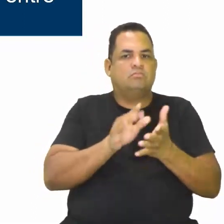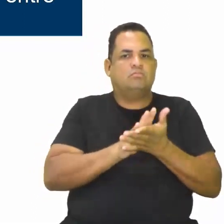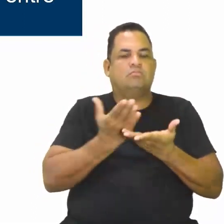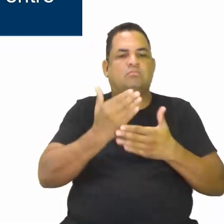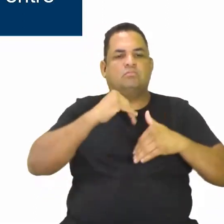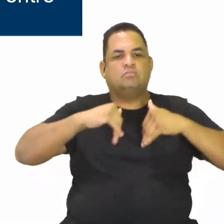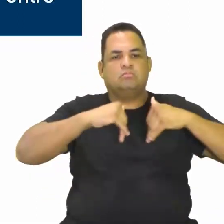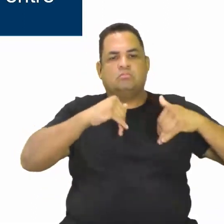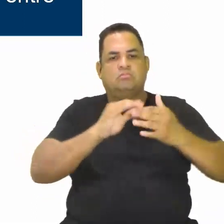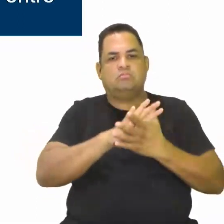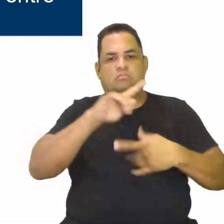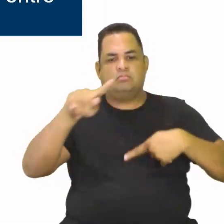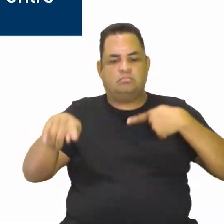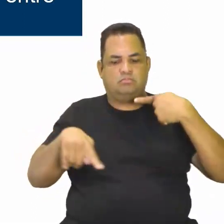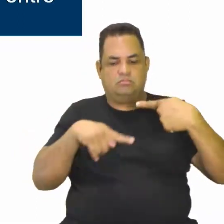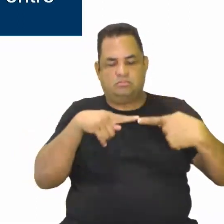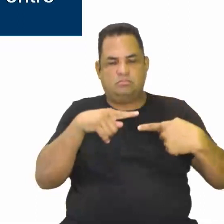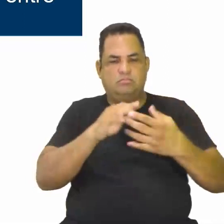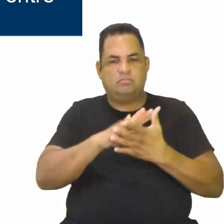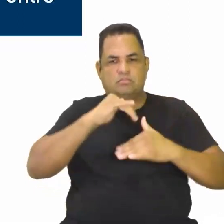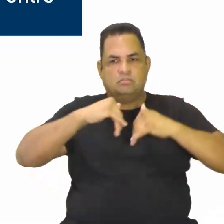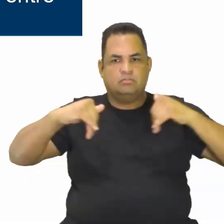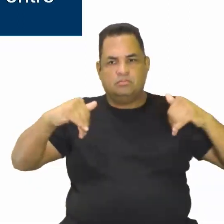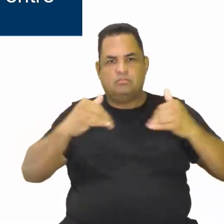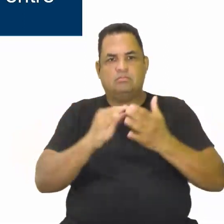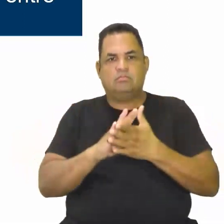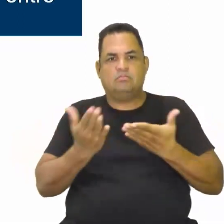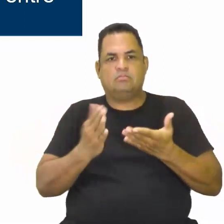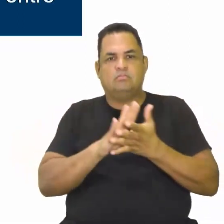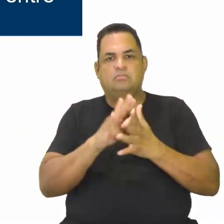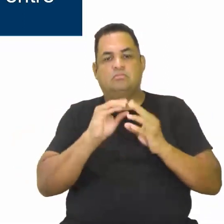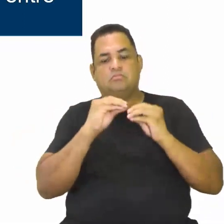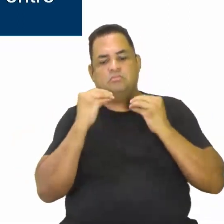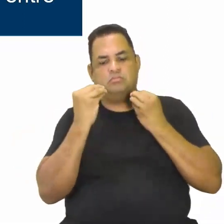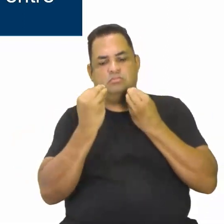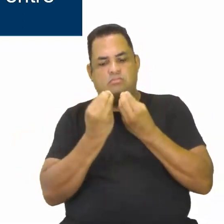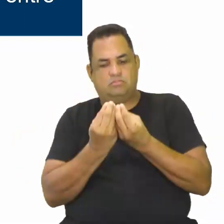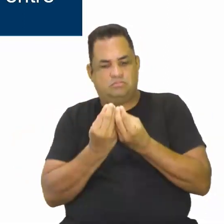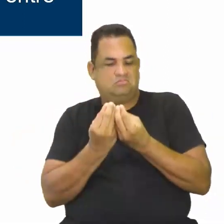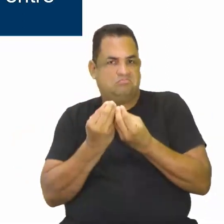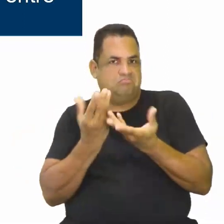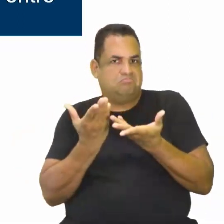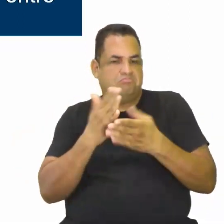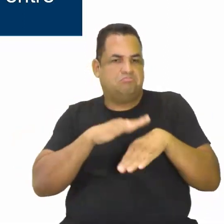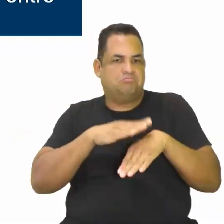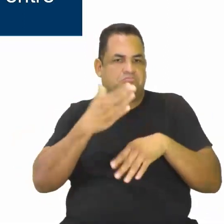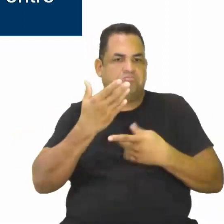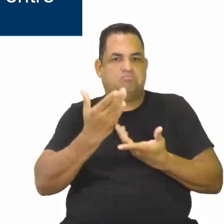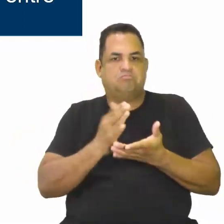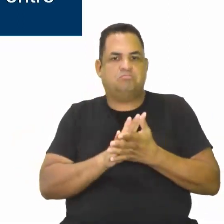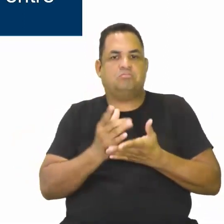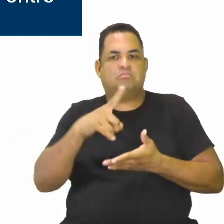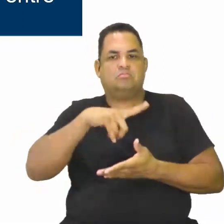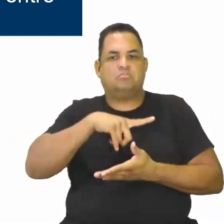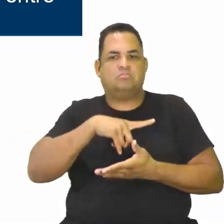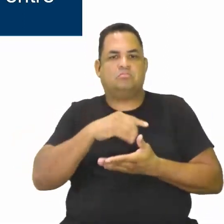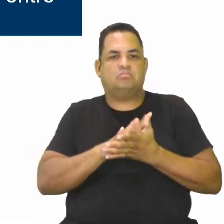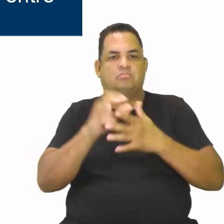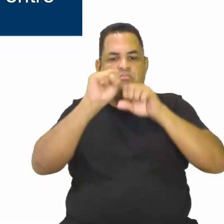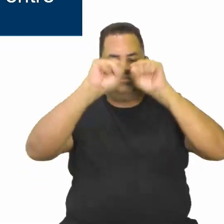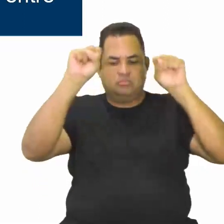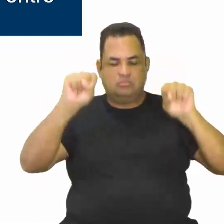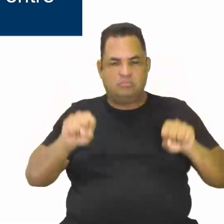materiais, objetivando a separação de uma ou mais substâncias presentes em